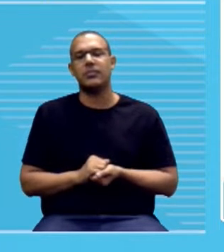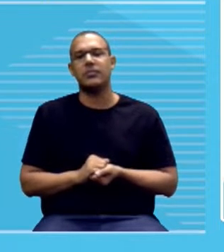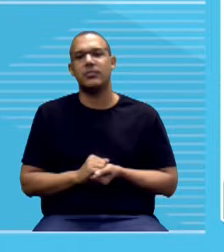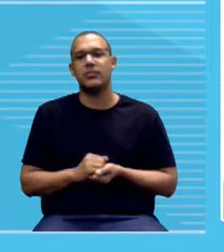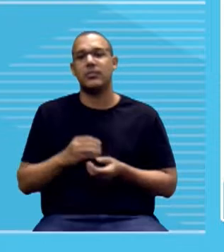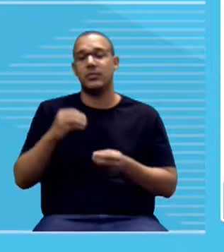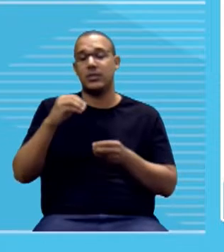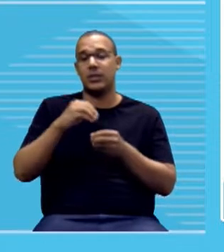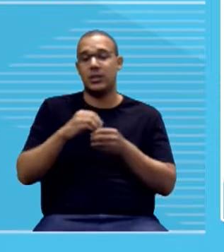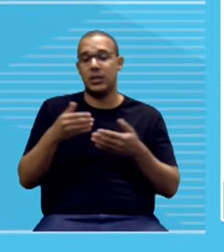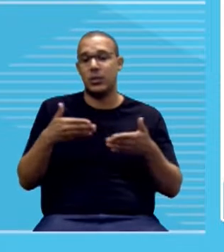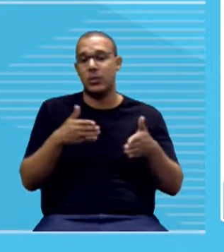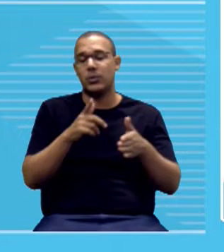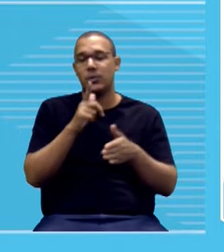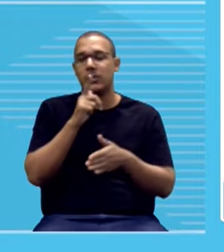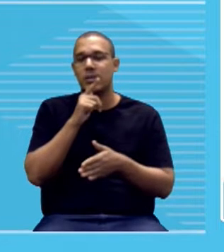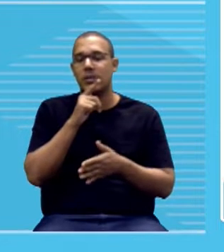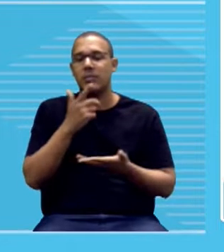nos nossos rios.